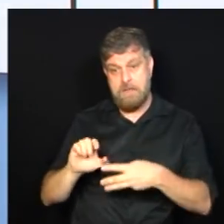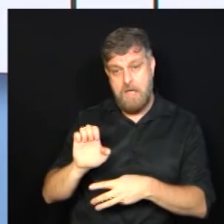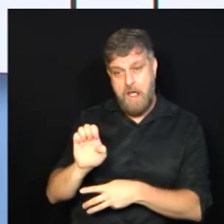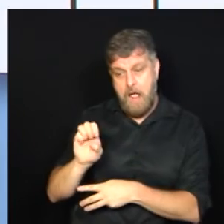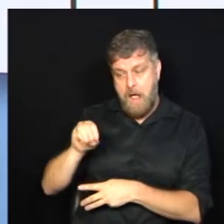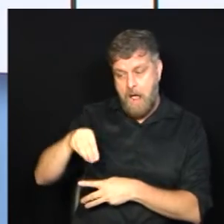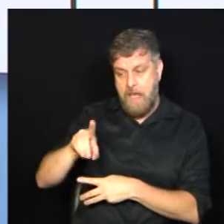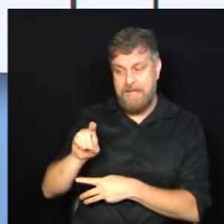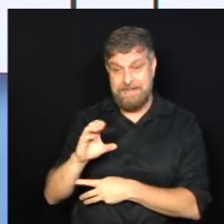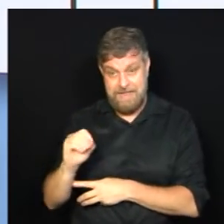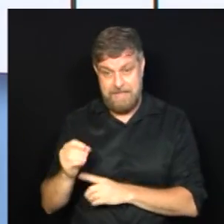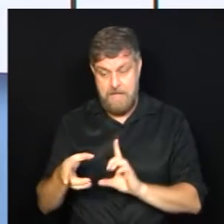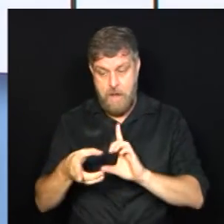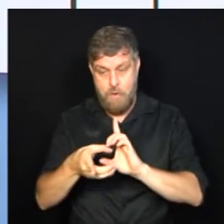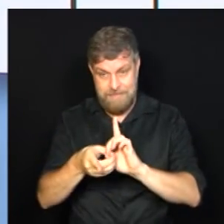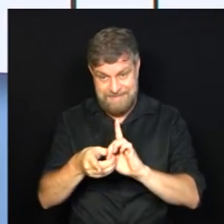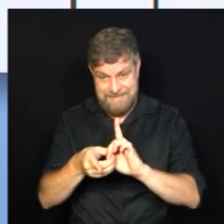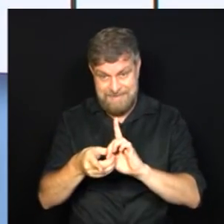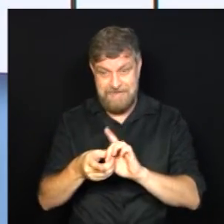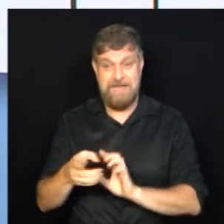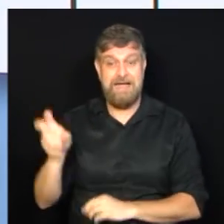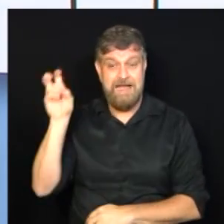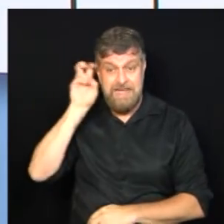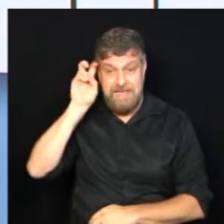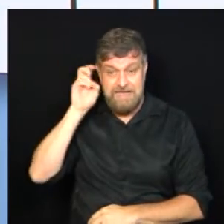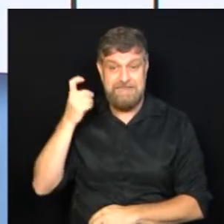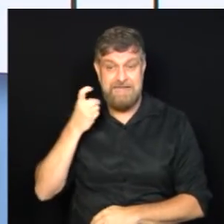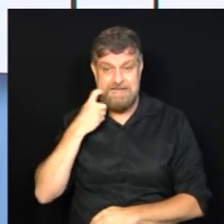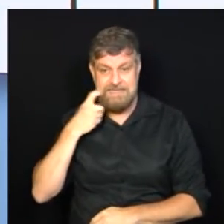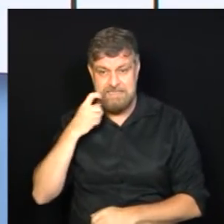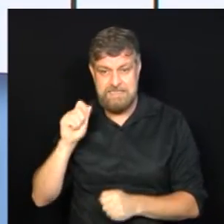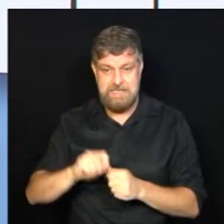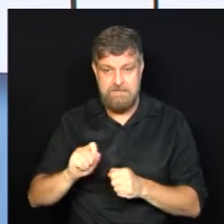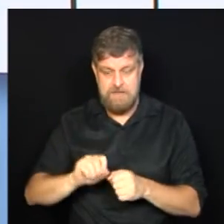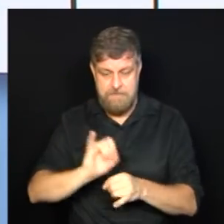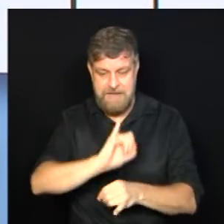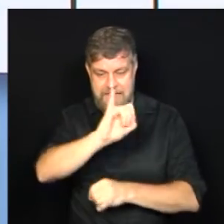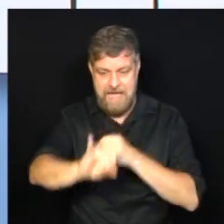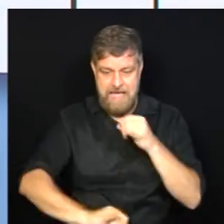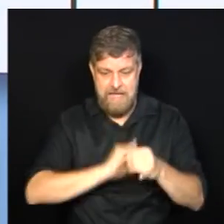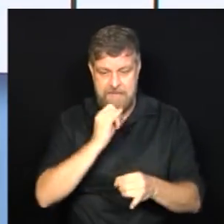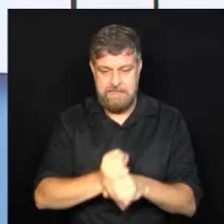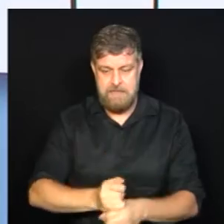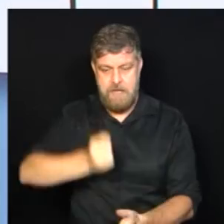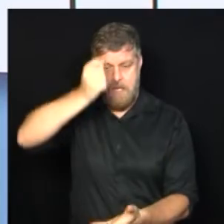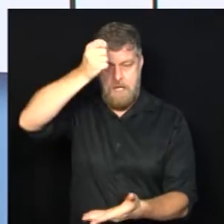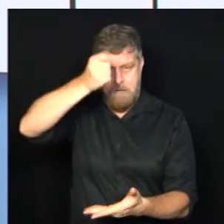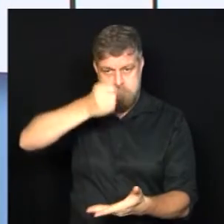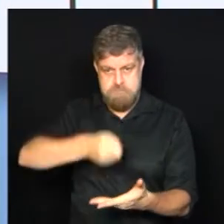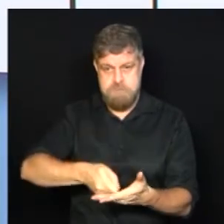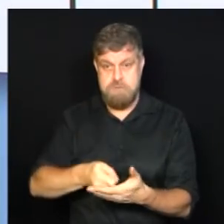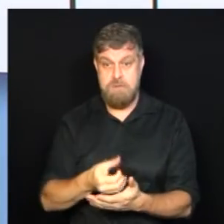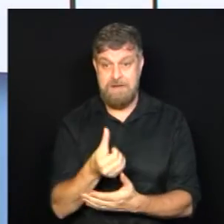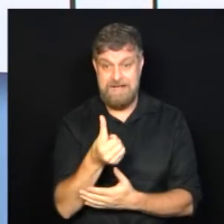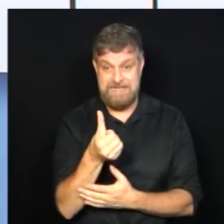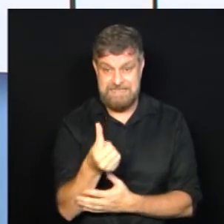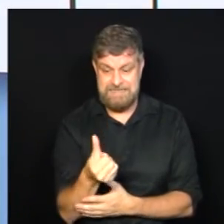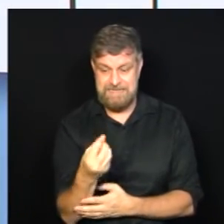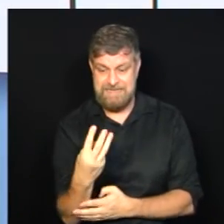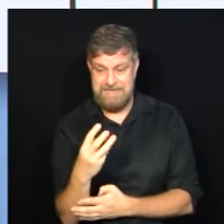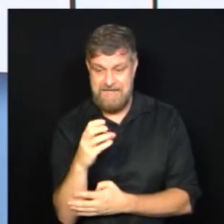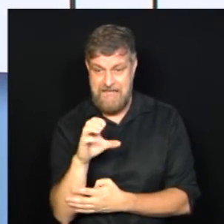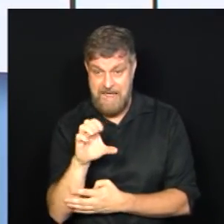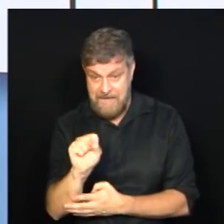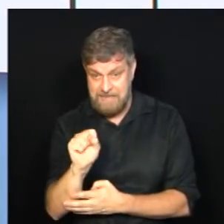Detran realiza nesta quinta e sexta-feira o leilão aí de 638